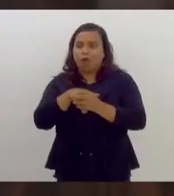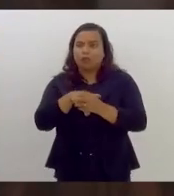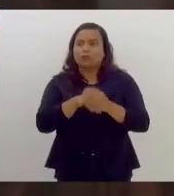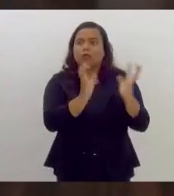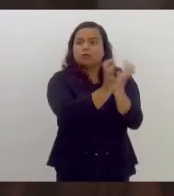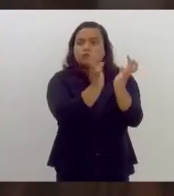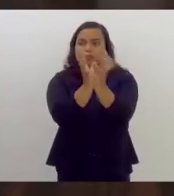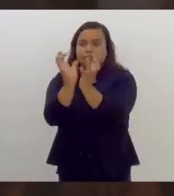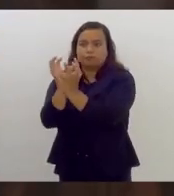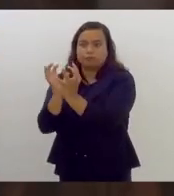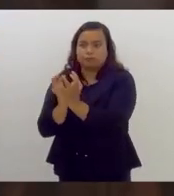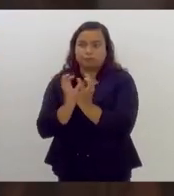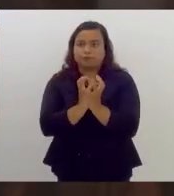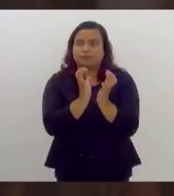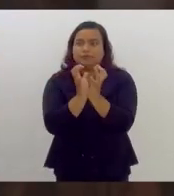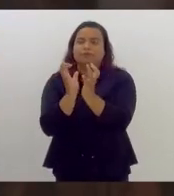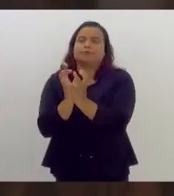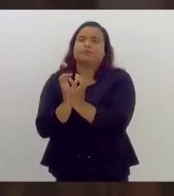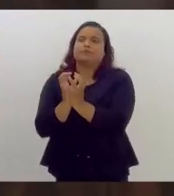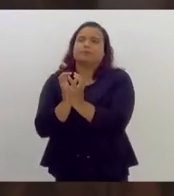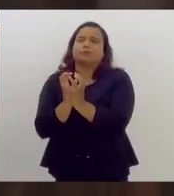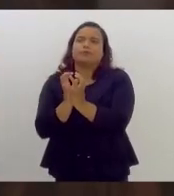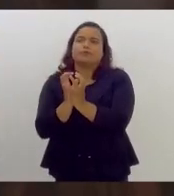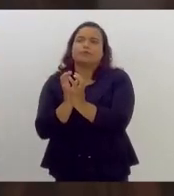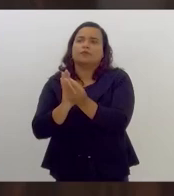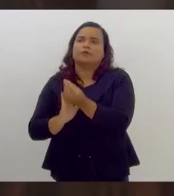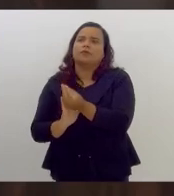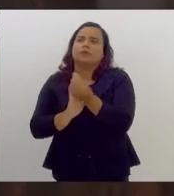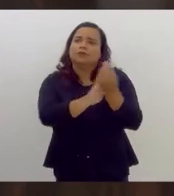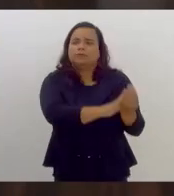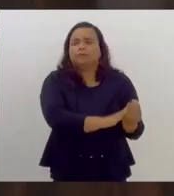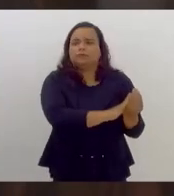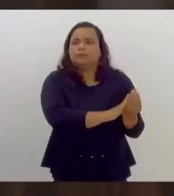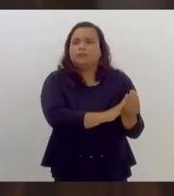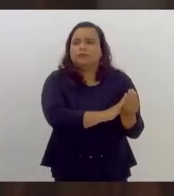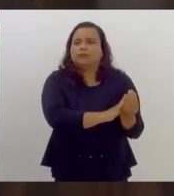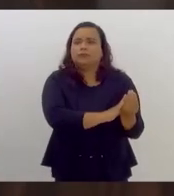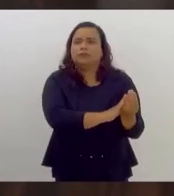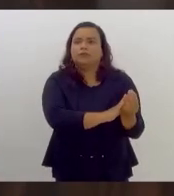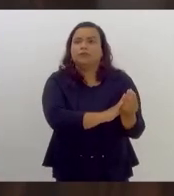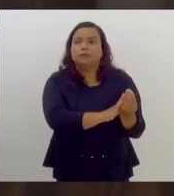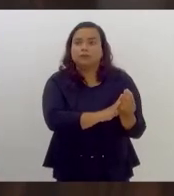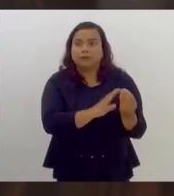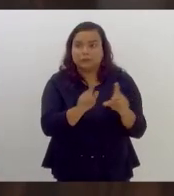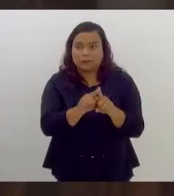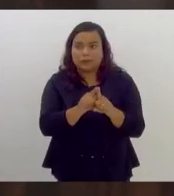blocos os rejeitados e os mantidos, votar,